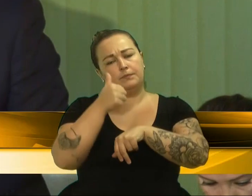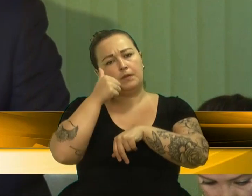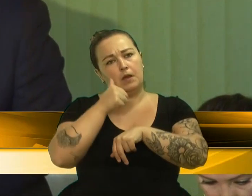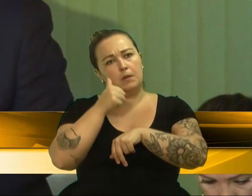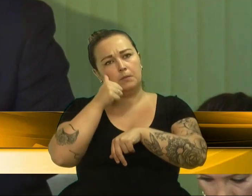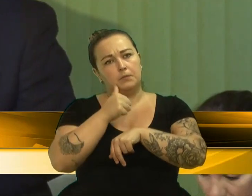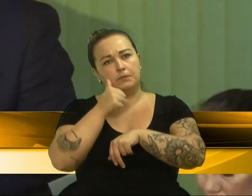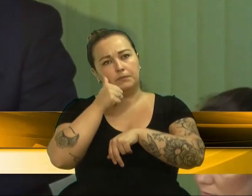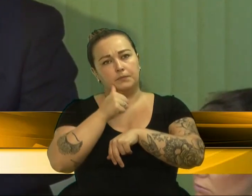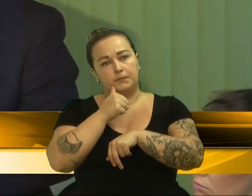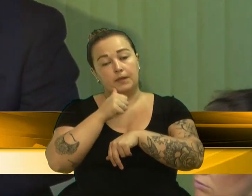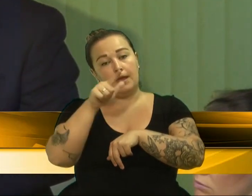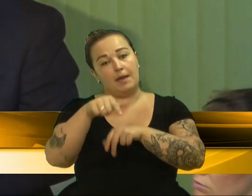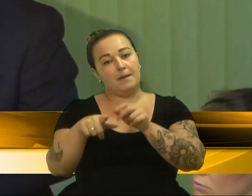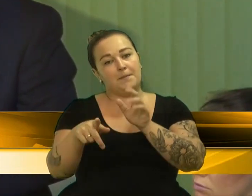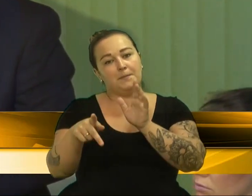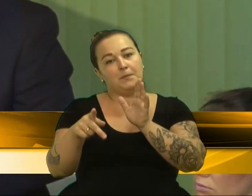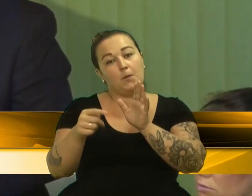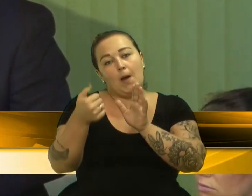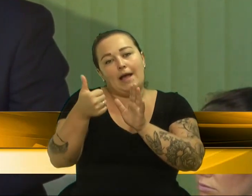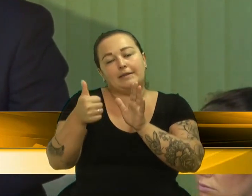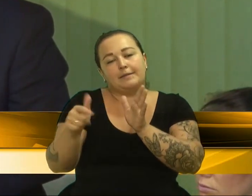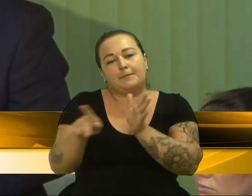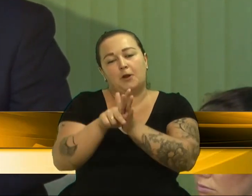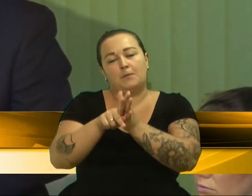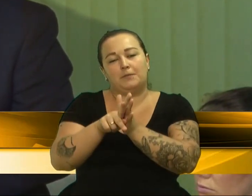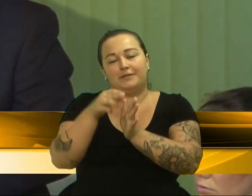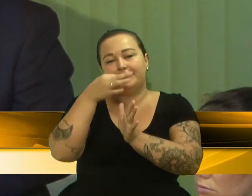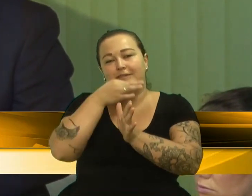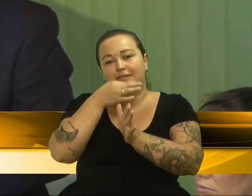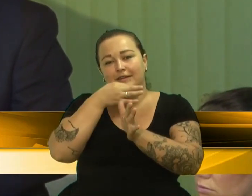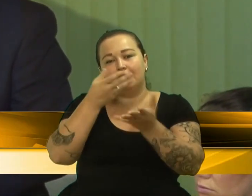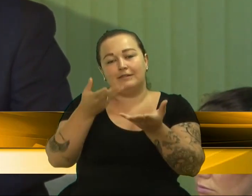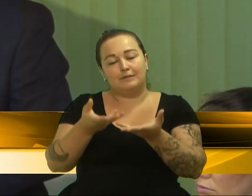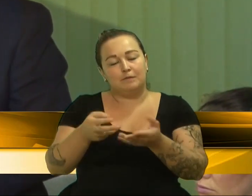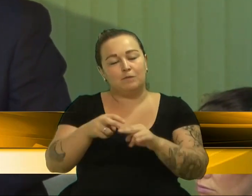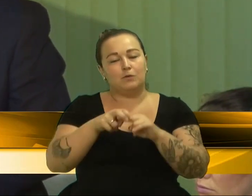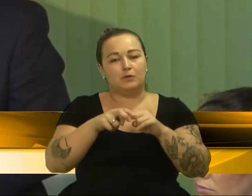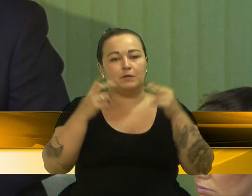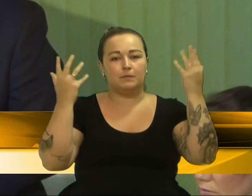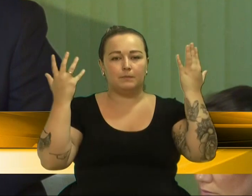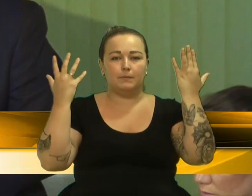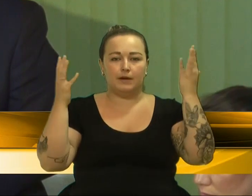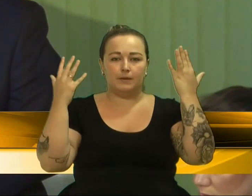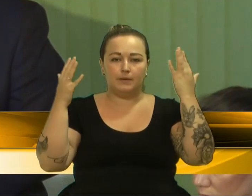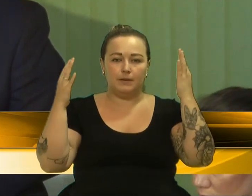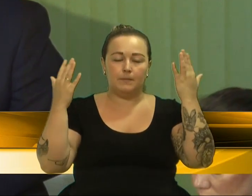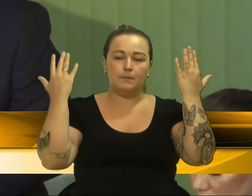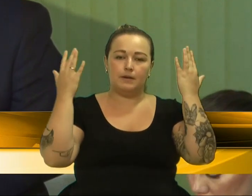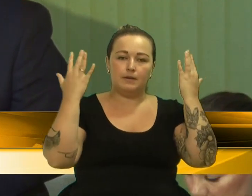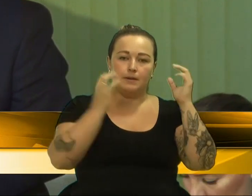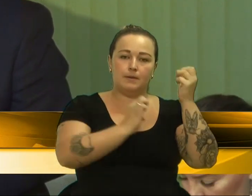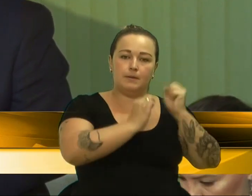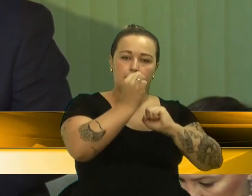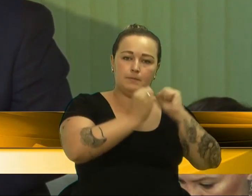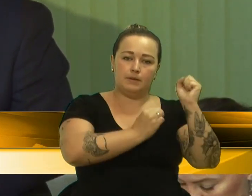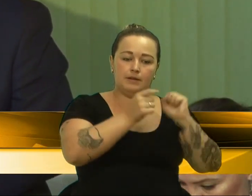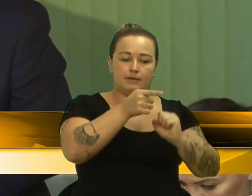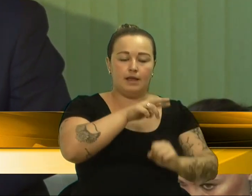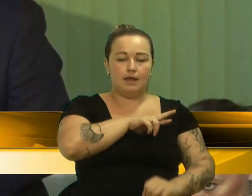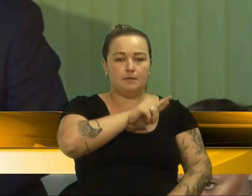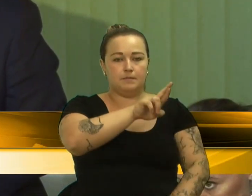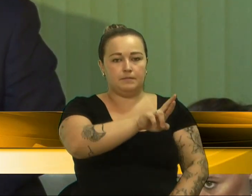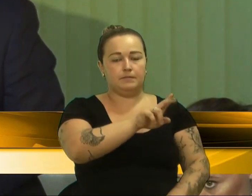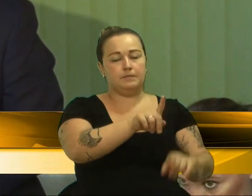considera caxiense, né, embora não seja daqui. Então, saudar, parabenizar ela, a empresa TRES de Governança Corporativa, do qual ela é CEO,